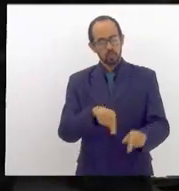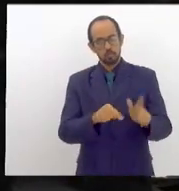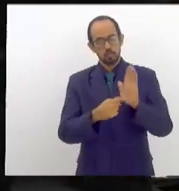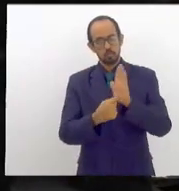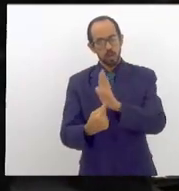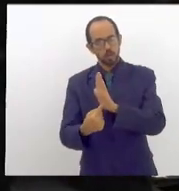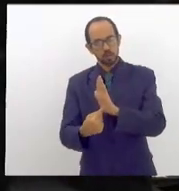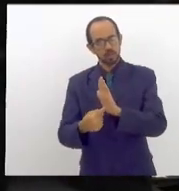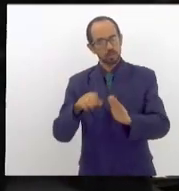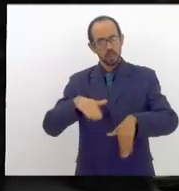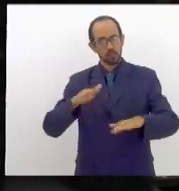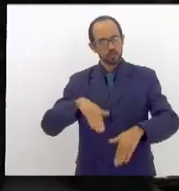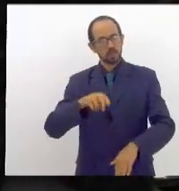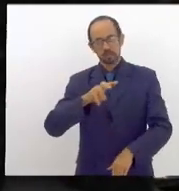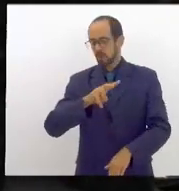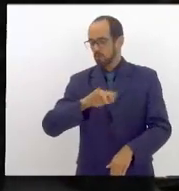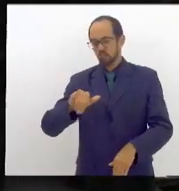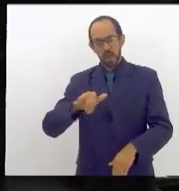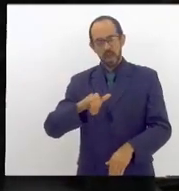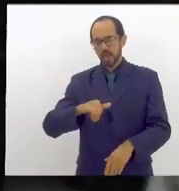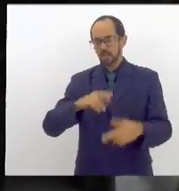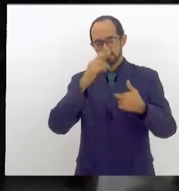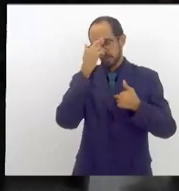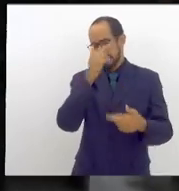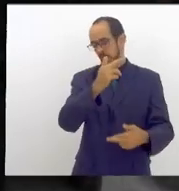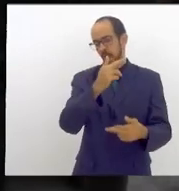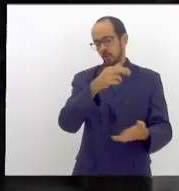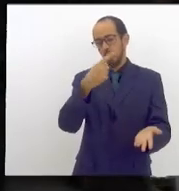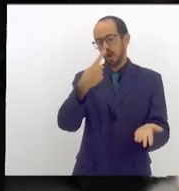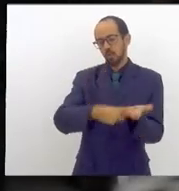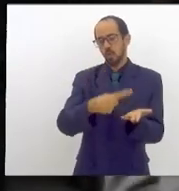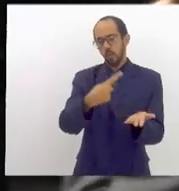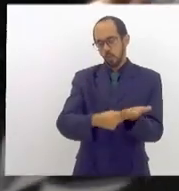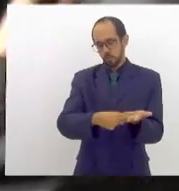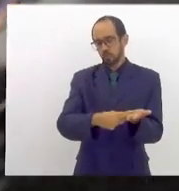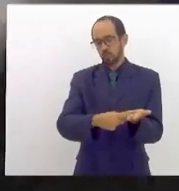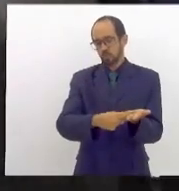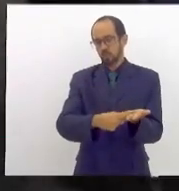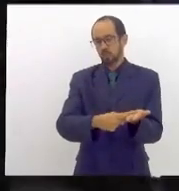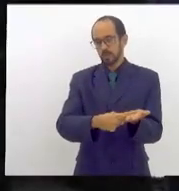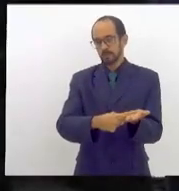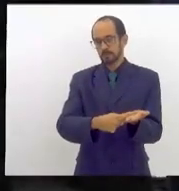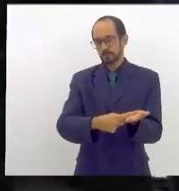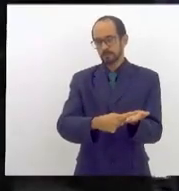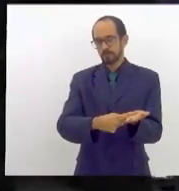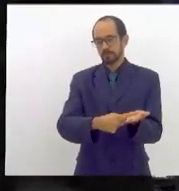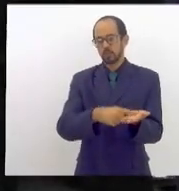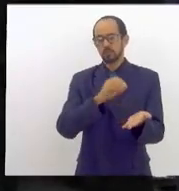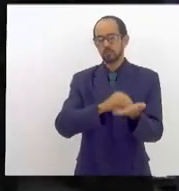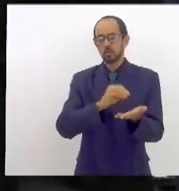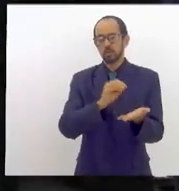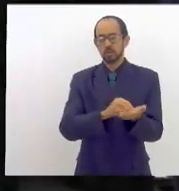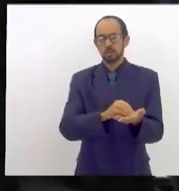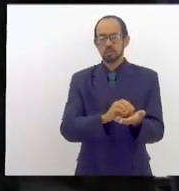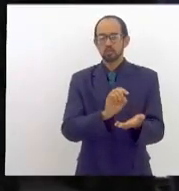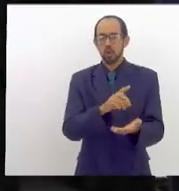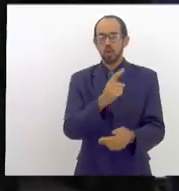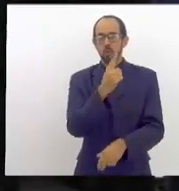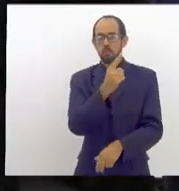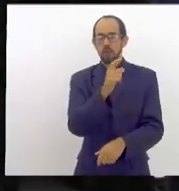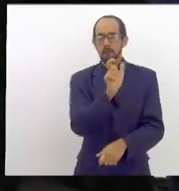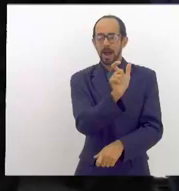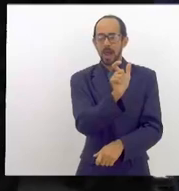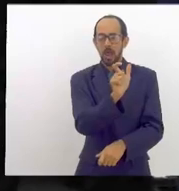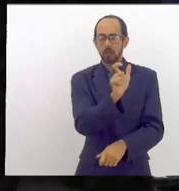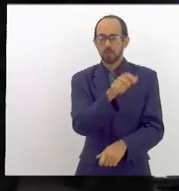pode não cumprir o acordo que pode ter colocado acordo no telhado faltava apenas uma palavra do próprio líder do governo André